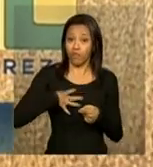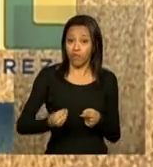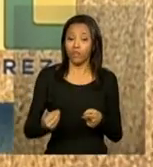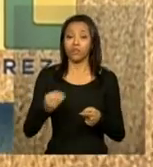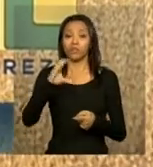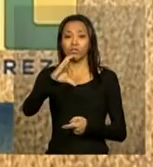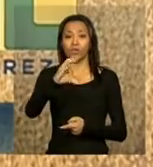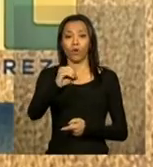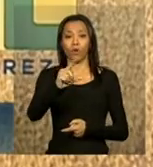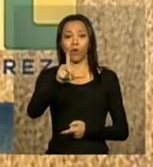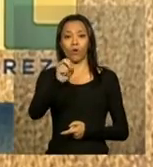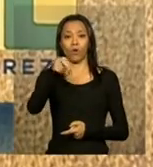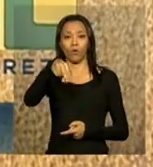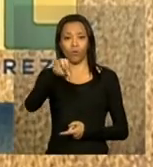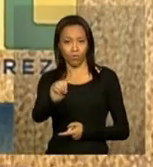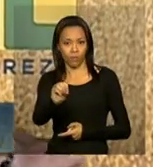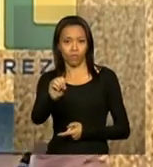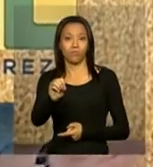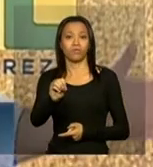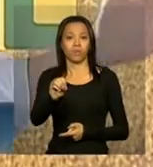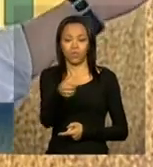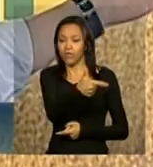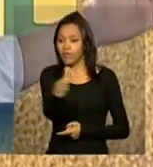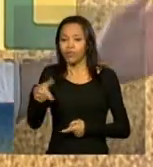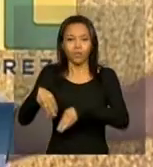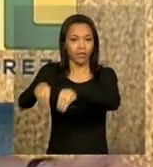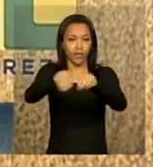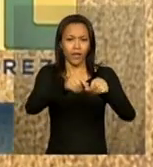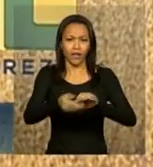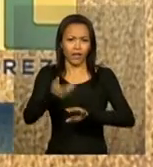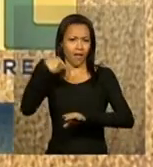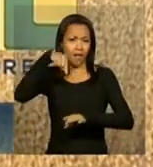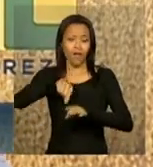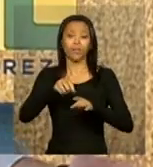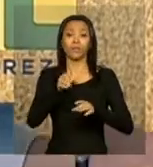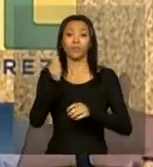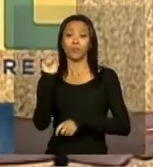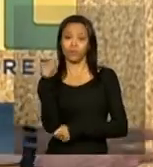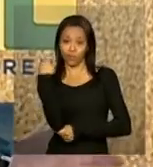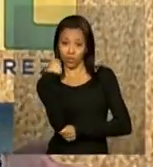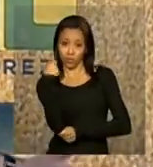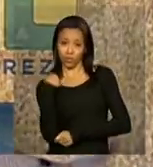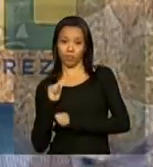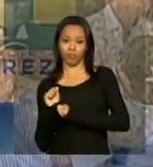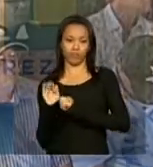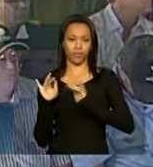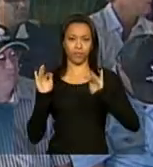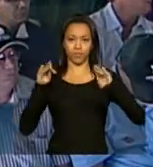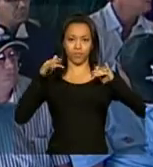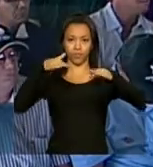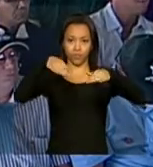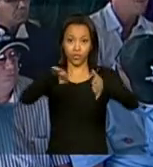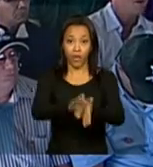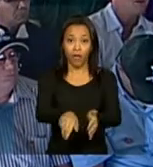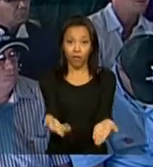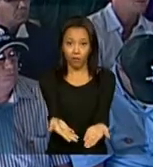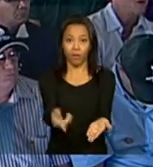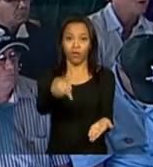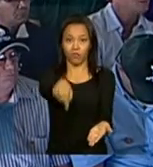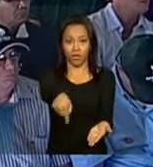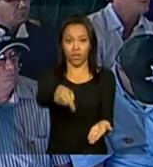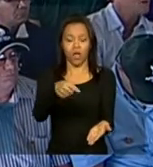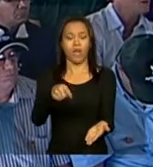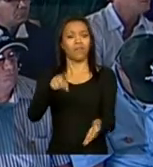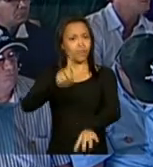colonos, verdadeiros sem terras, lá do Rio Grande do Sul. E nessa ocasião, nós viemos para